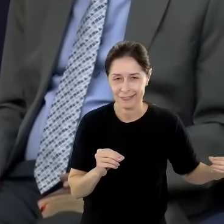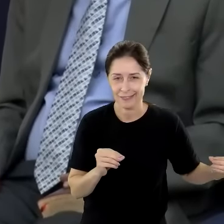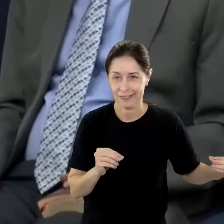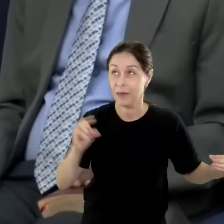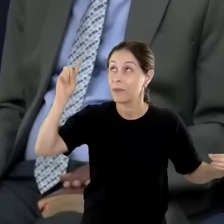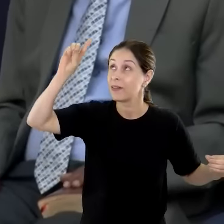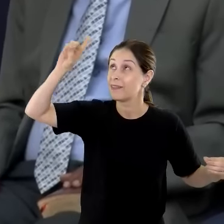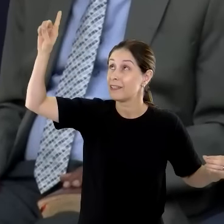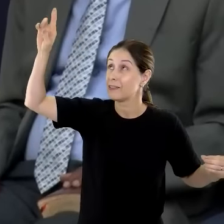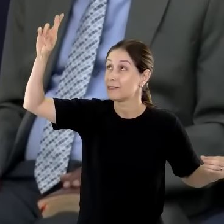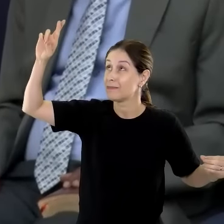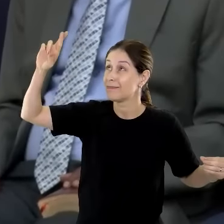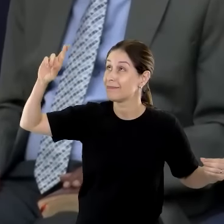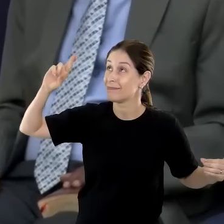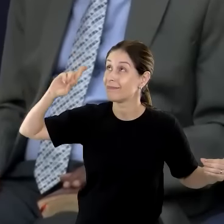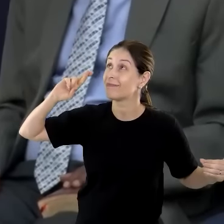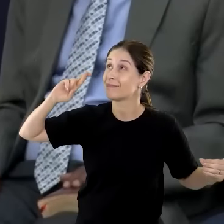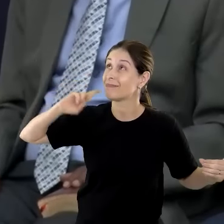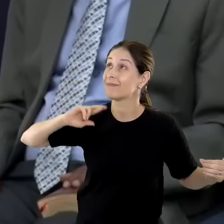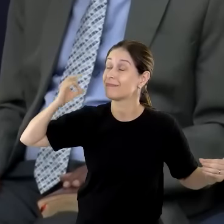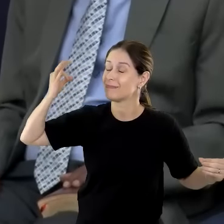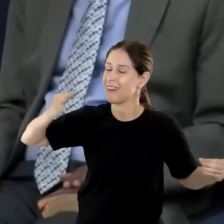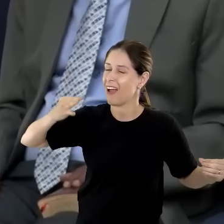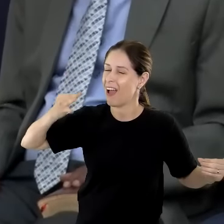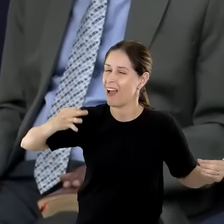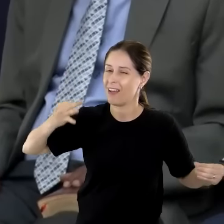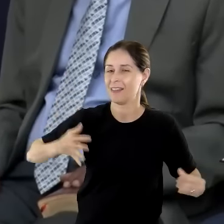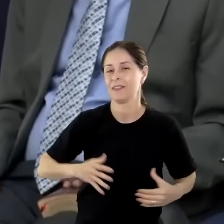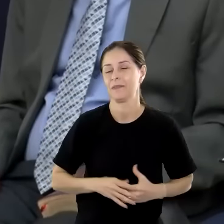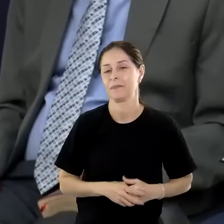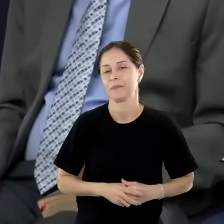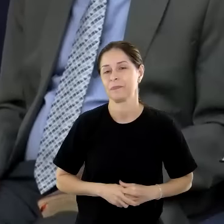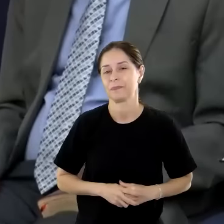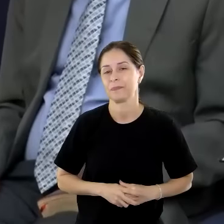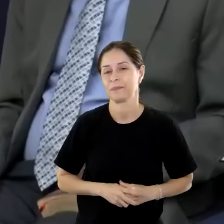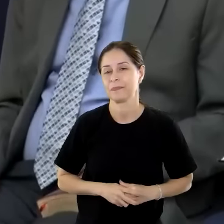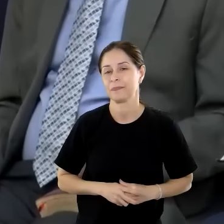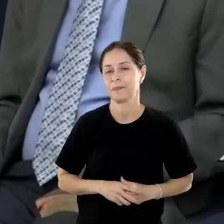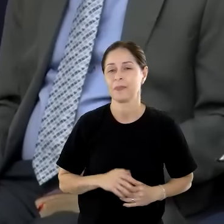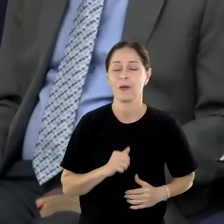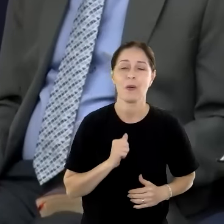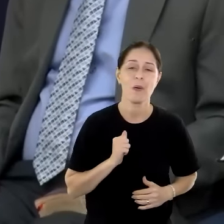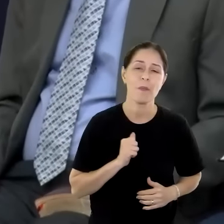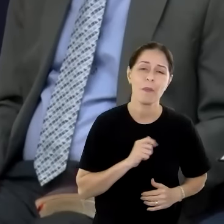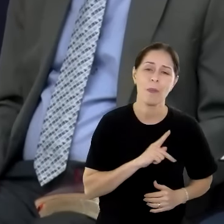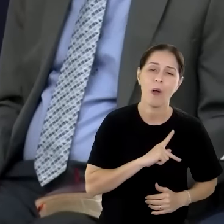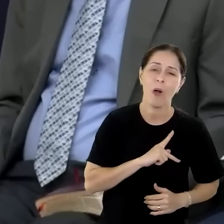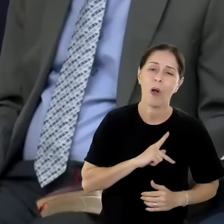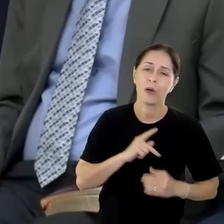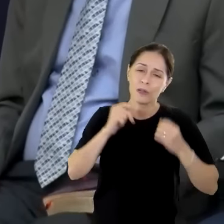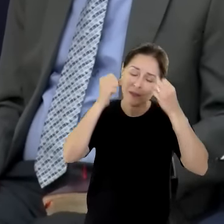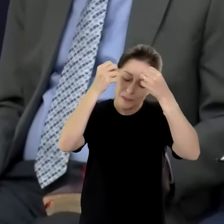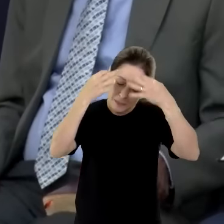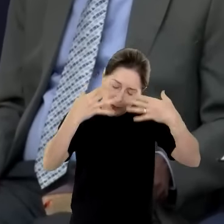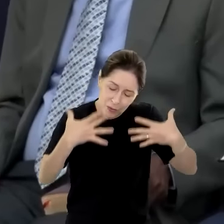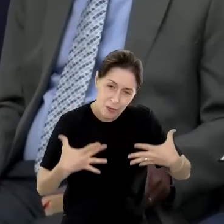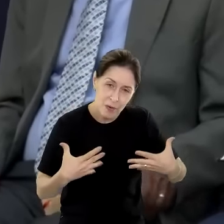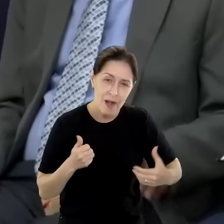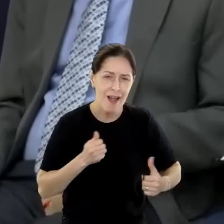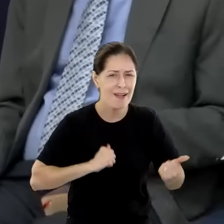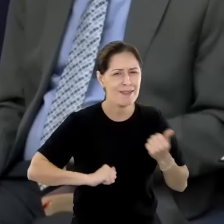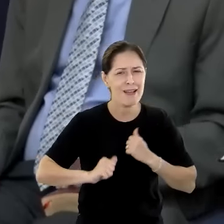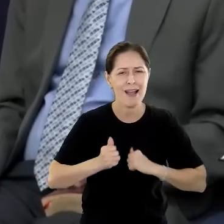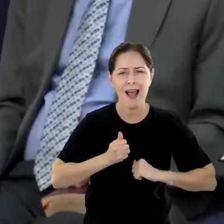solucionadas. Nas palavras do apóstolo Paulo, não andeis ansiosos de coisa alguma, em